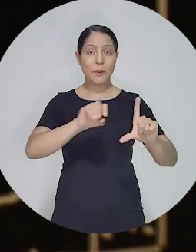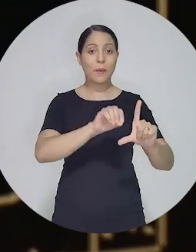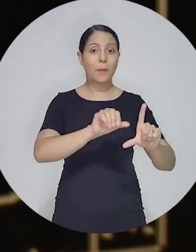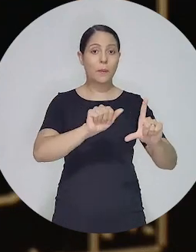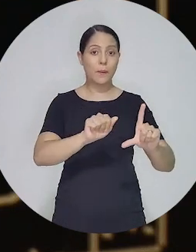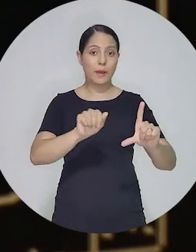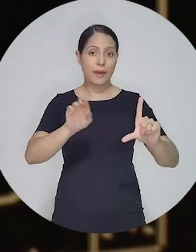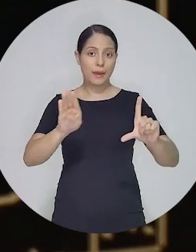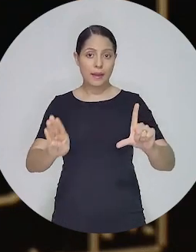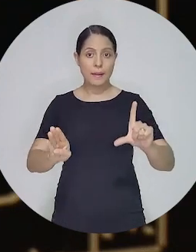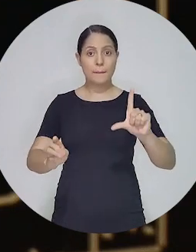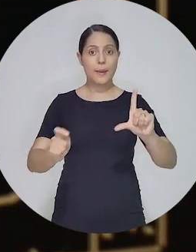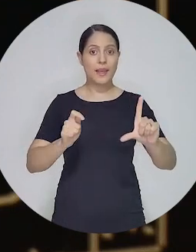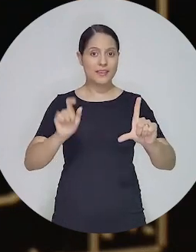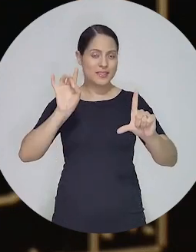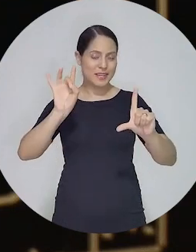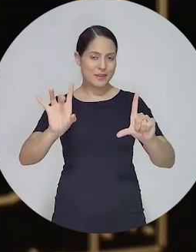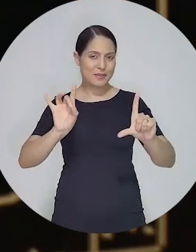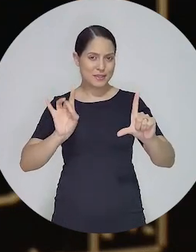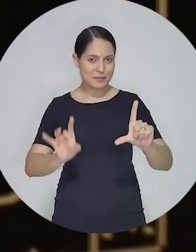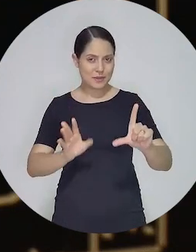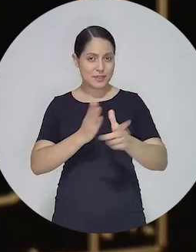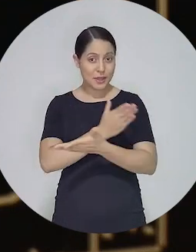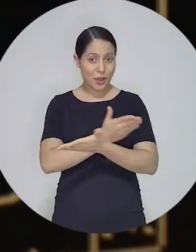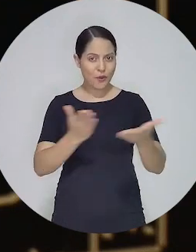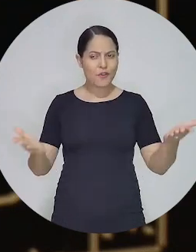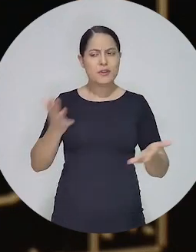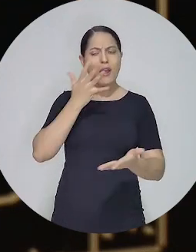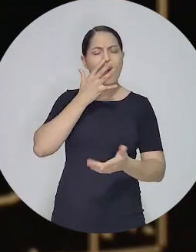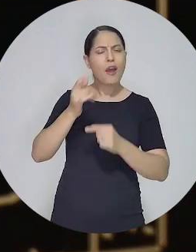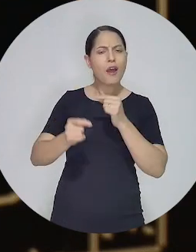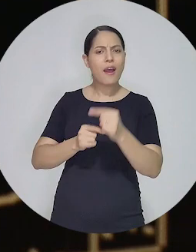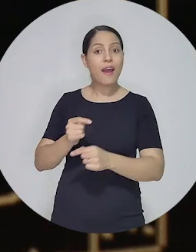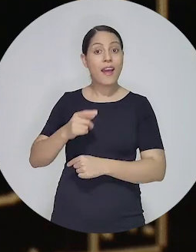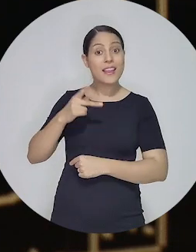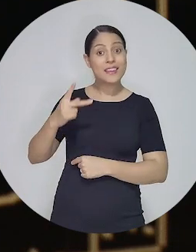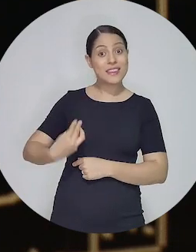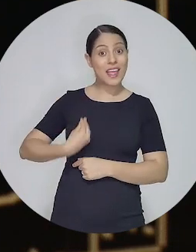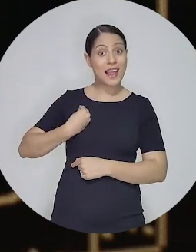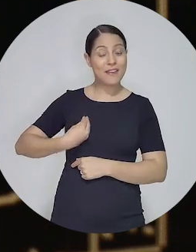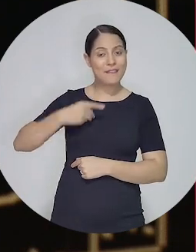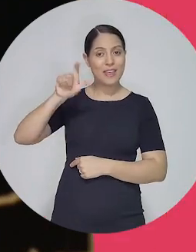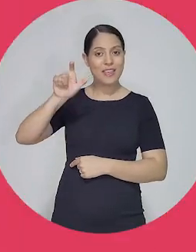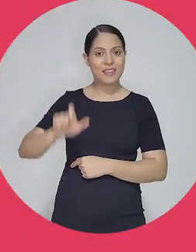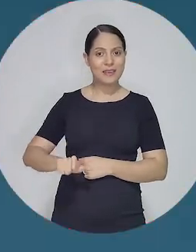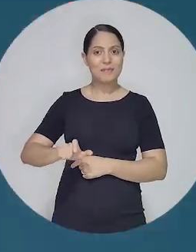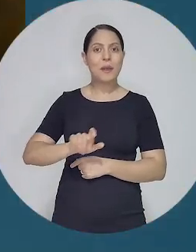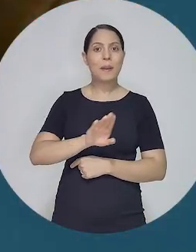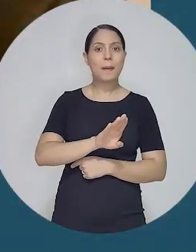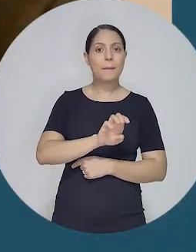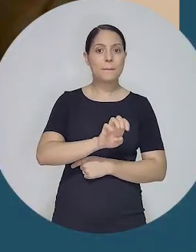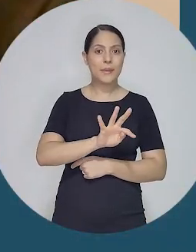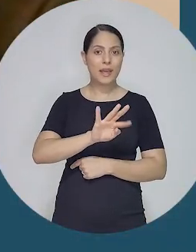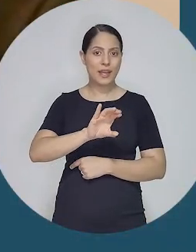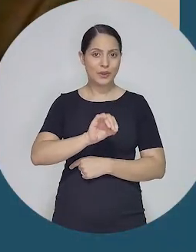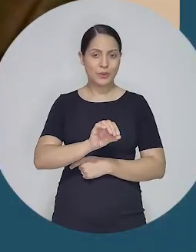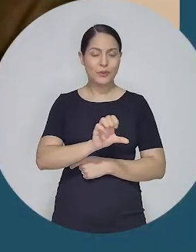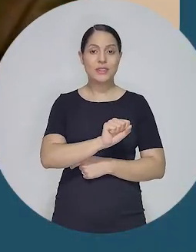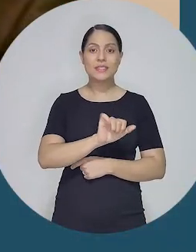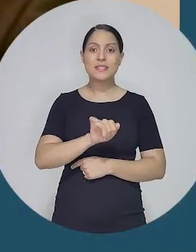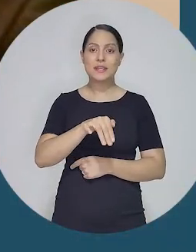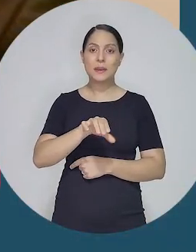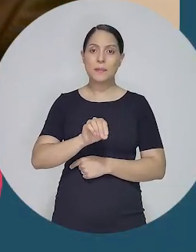programa de hoje você vai acompanhar ainda mais sobre a trajetória e a carreira profissional de Beto Simonetti, o